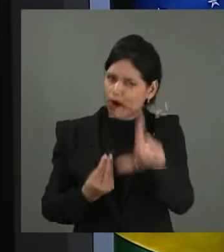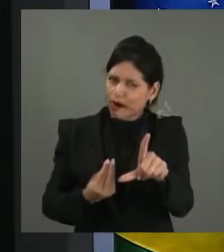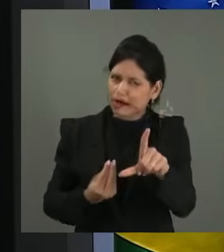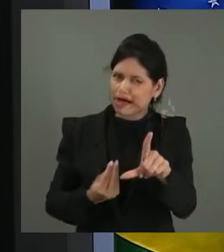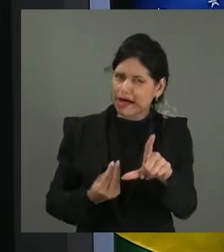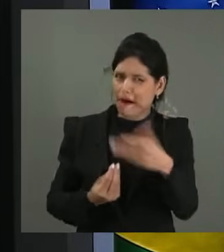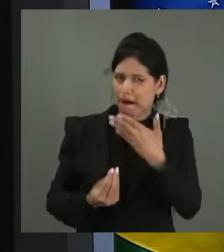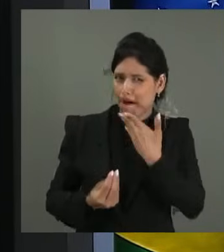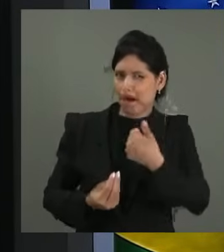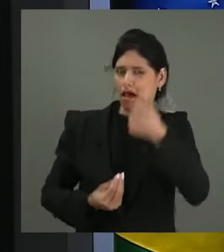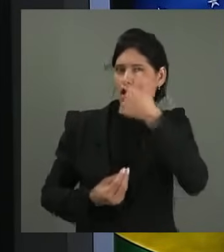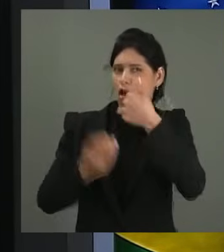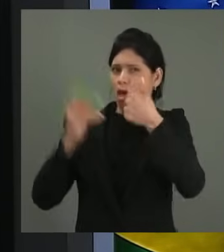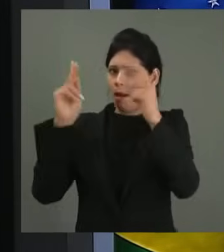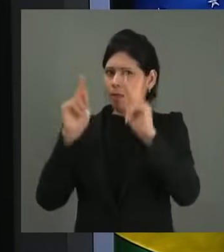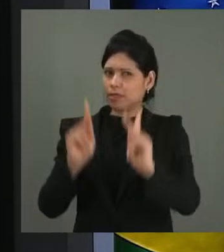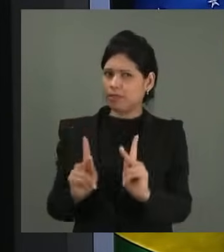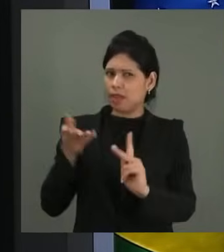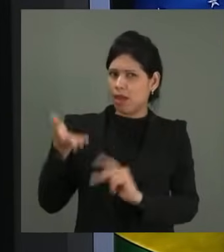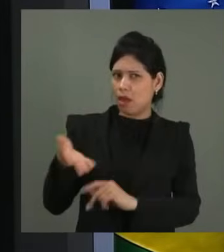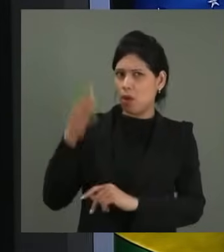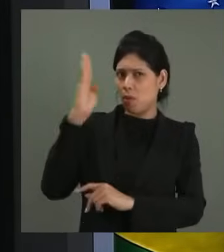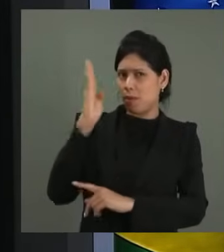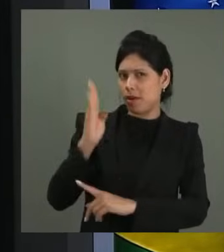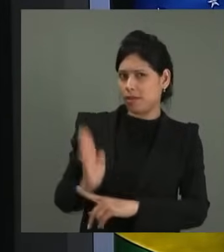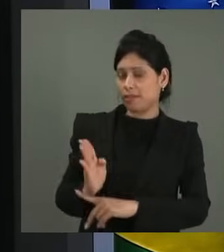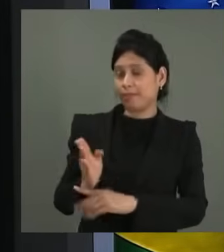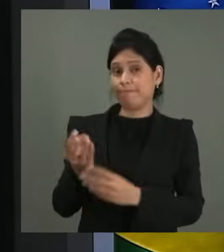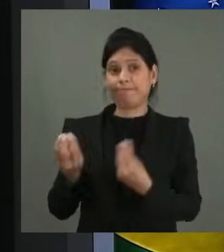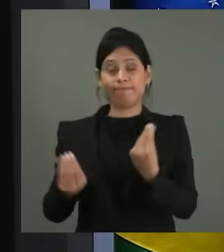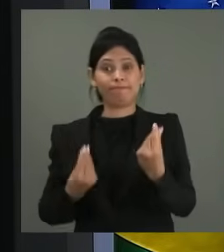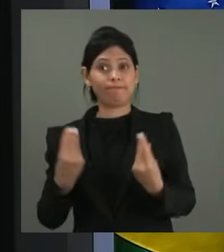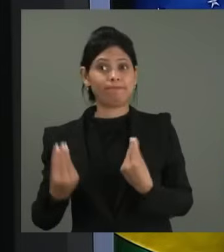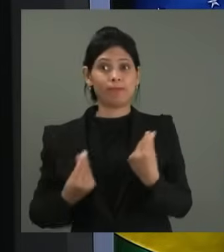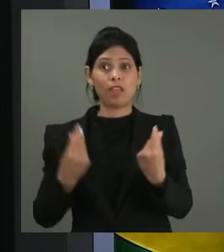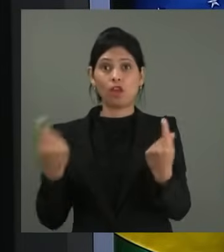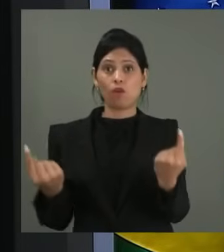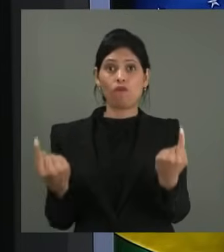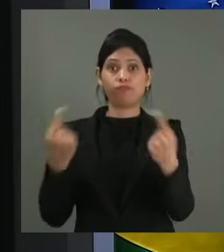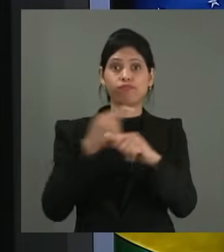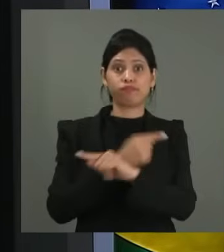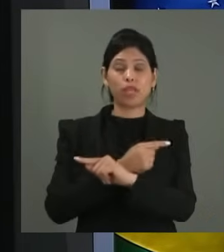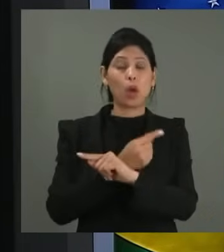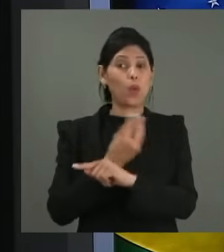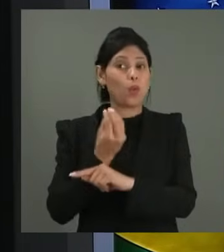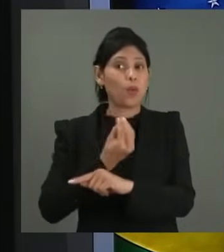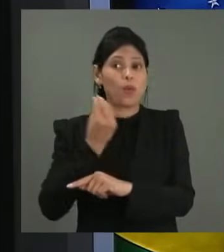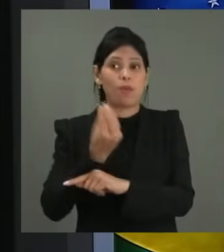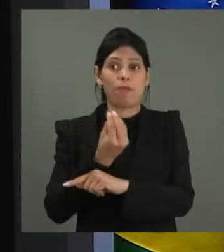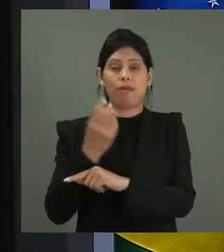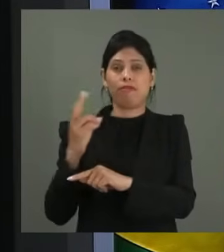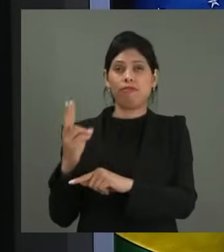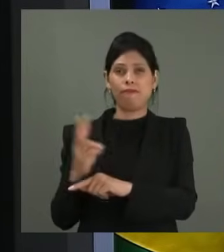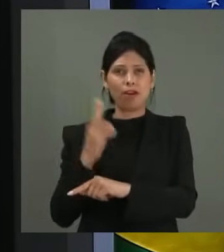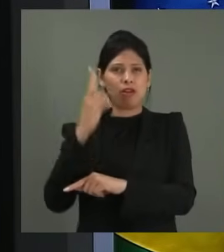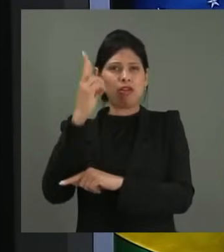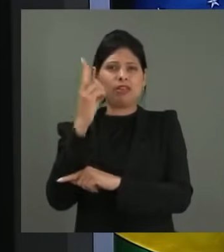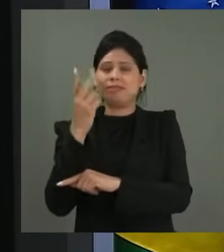Brasil? Os sinais são completamente trocados. Os valores